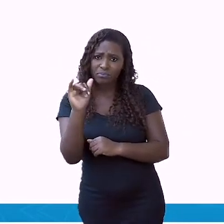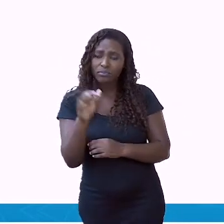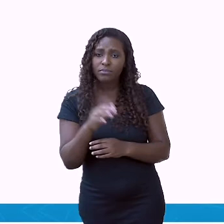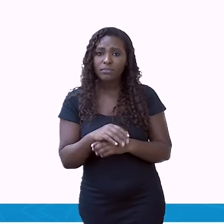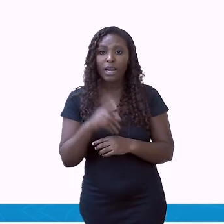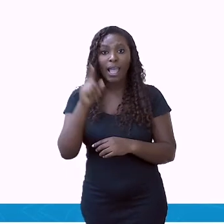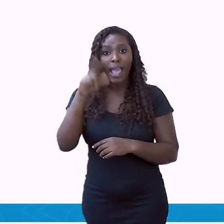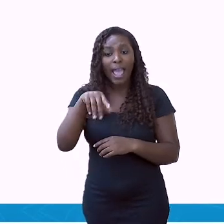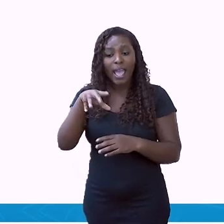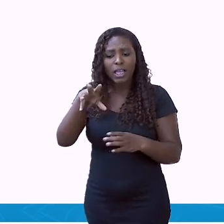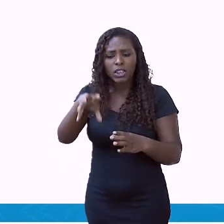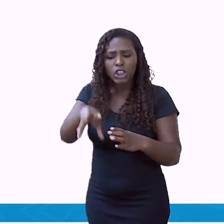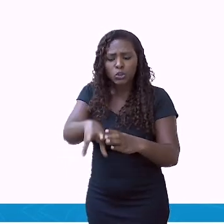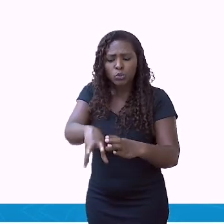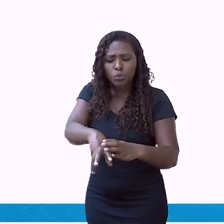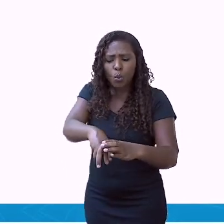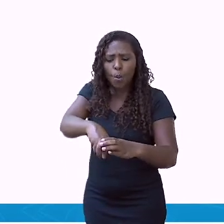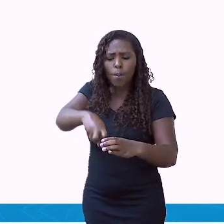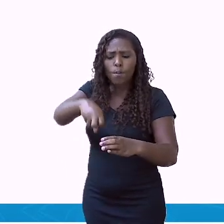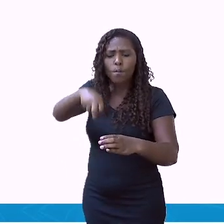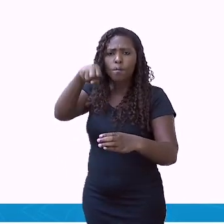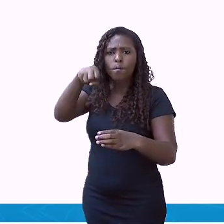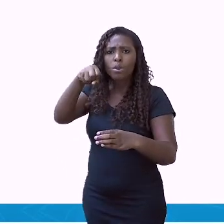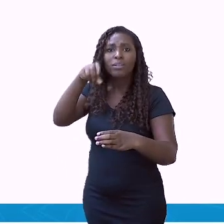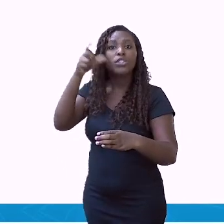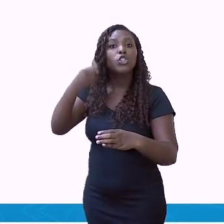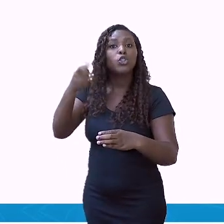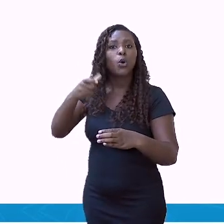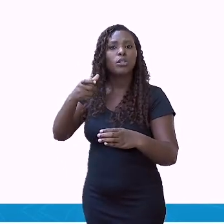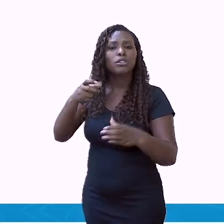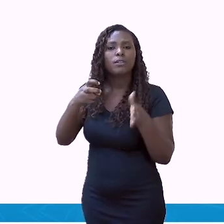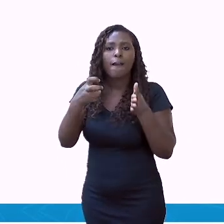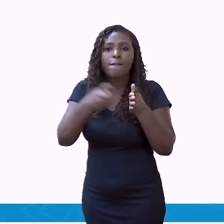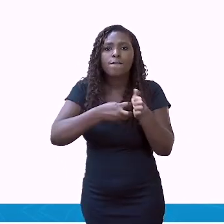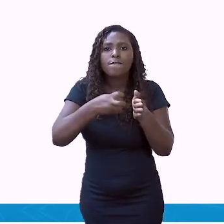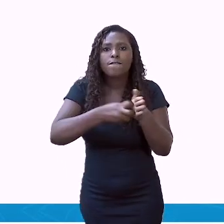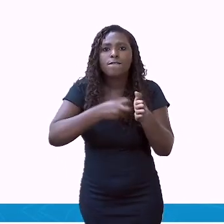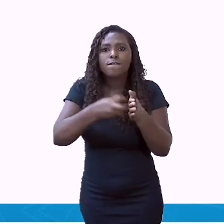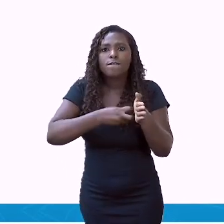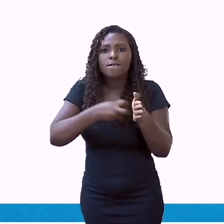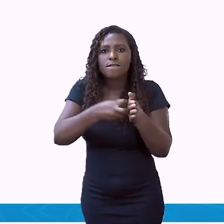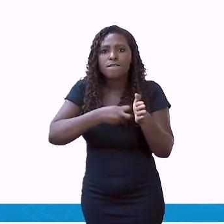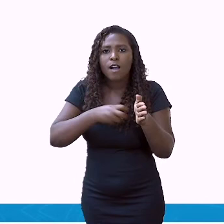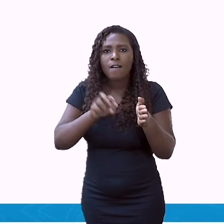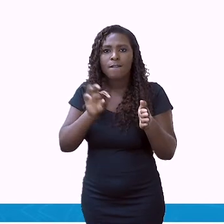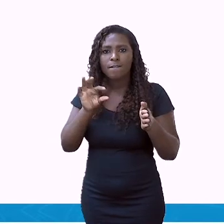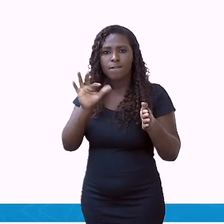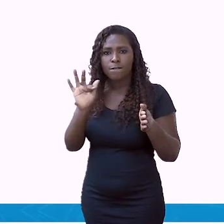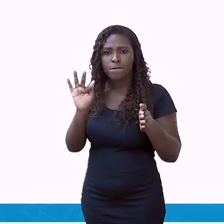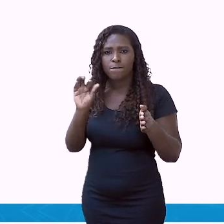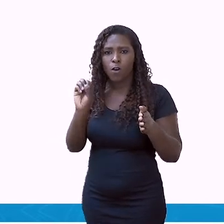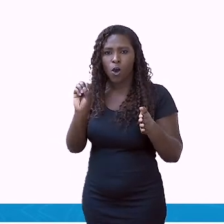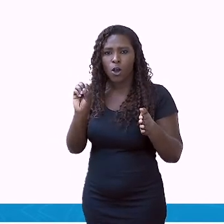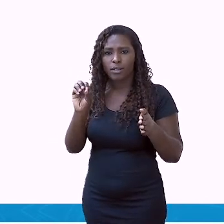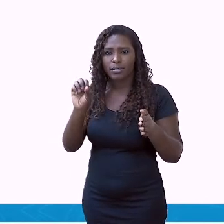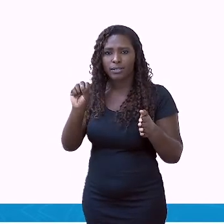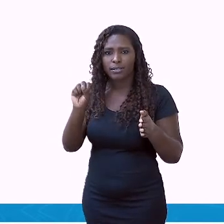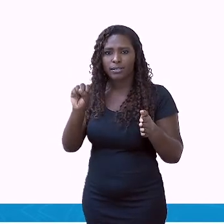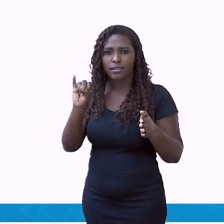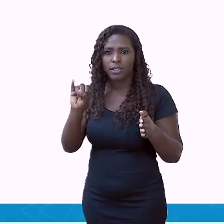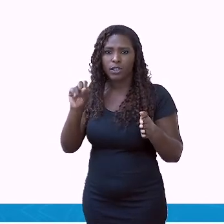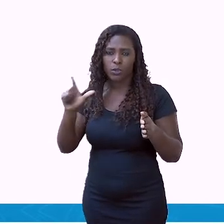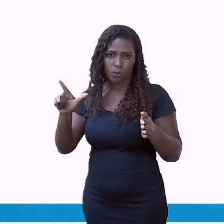são geradas pelo combustível fóssil. São altamente poluentes. Mas nós